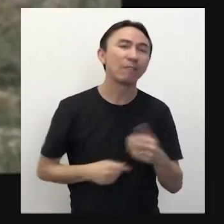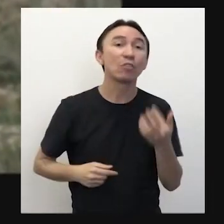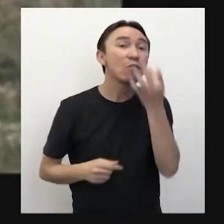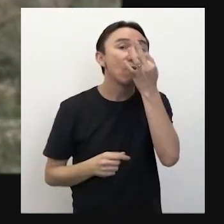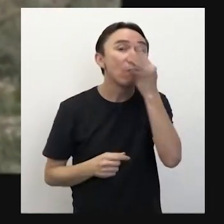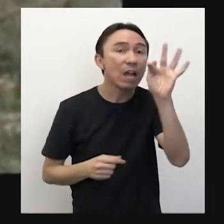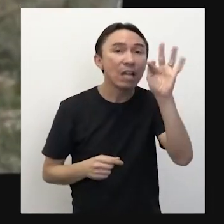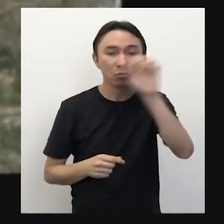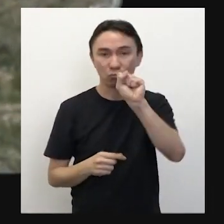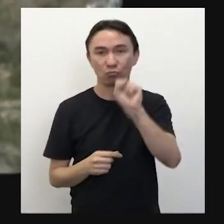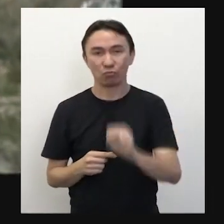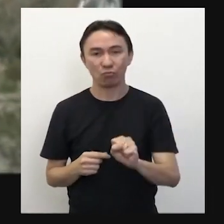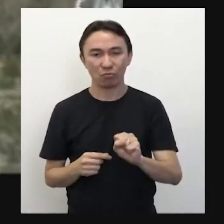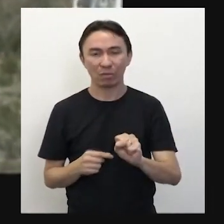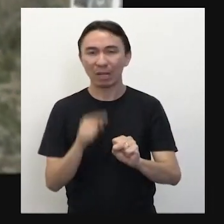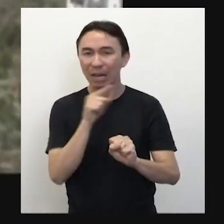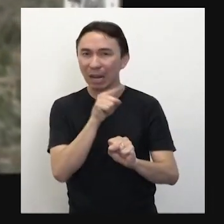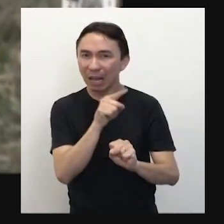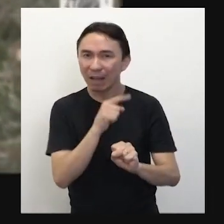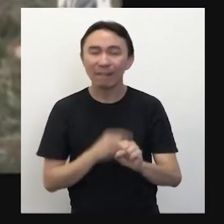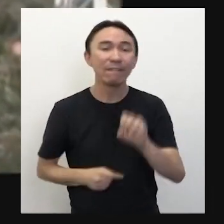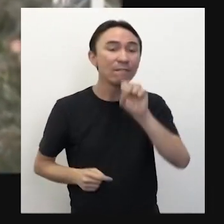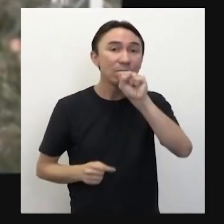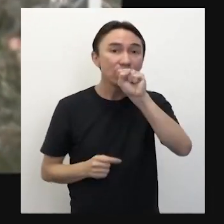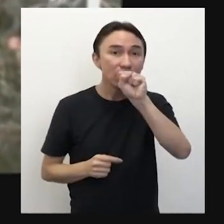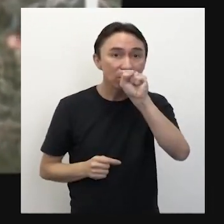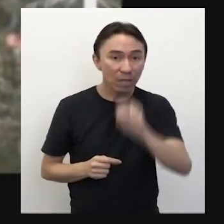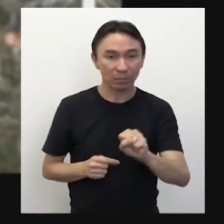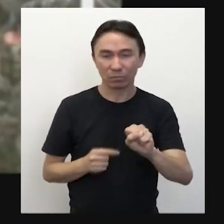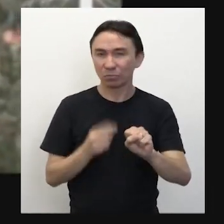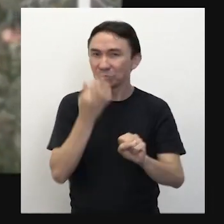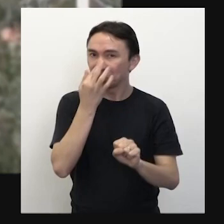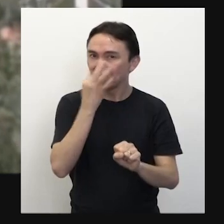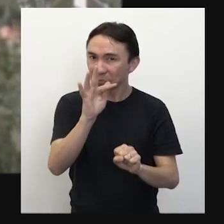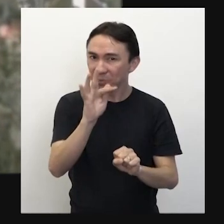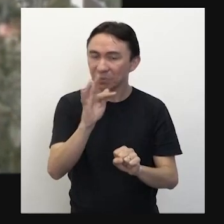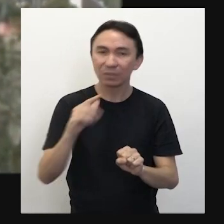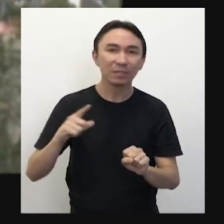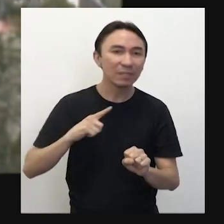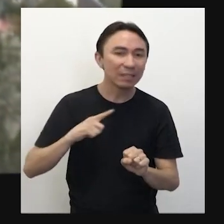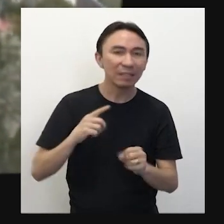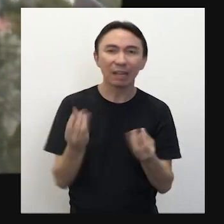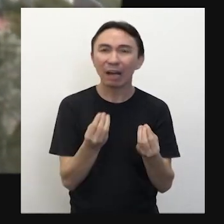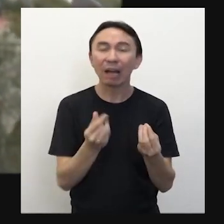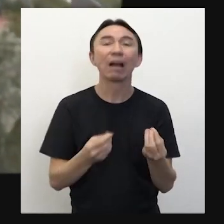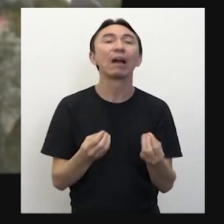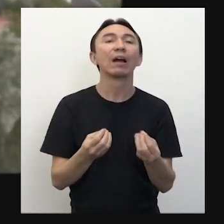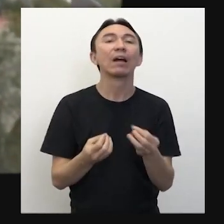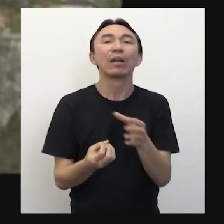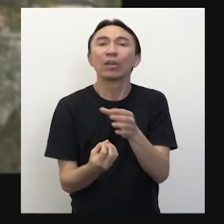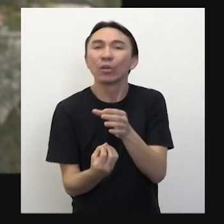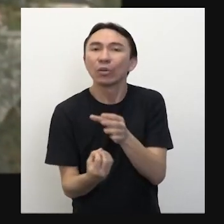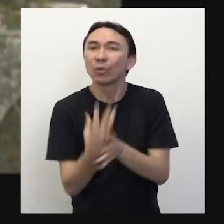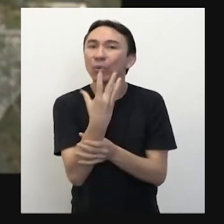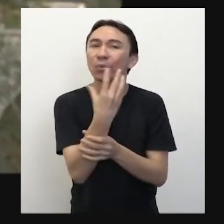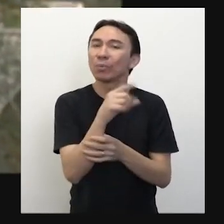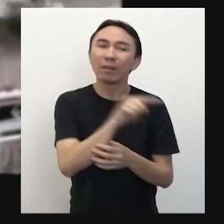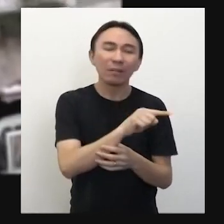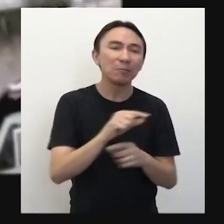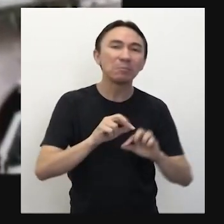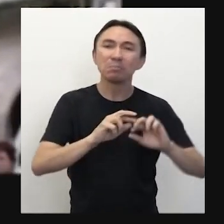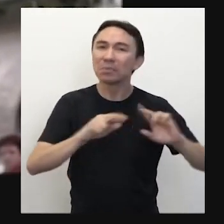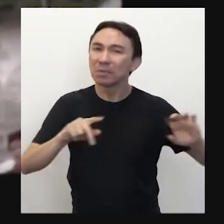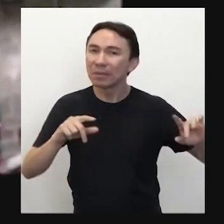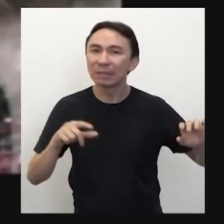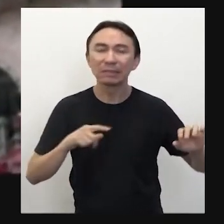E foi no sul da França que se criou esse tipo que nós chamamos hoje o cantador, o menestrel, o poeta ambulante que,